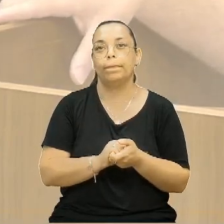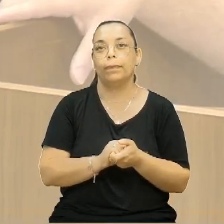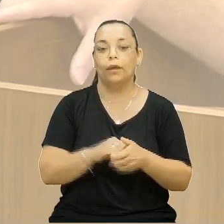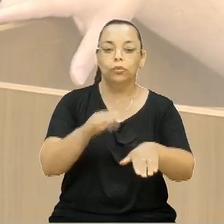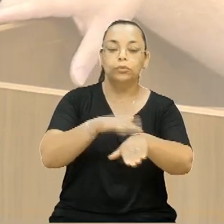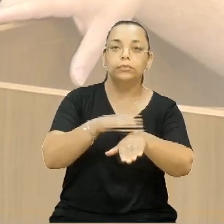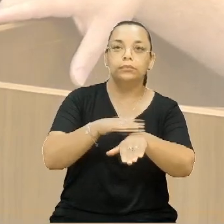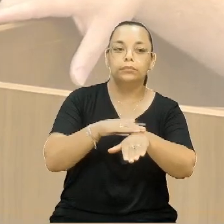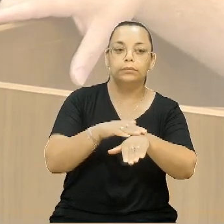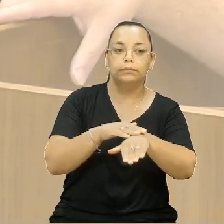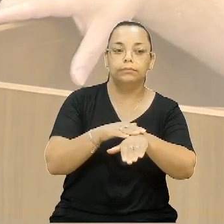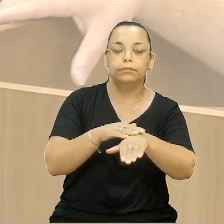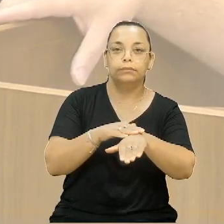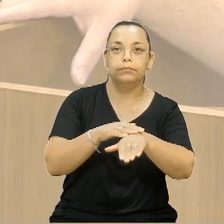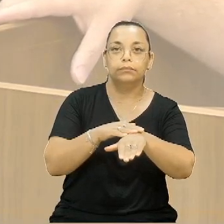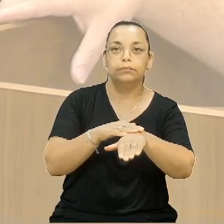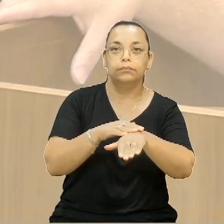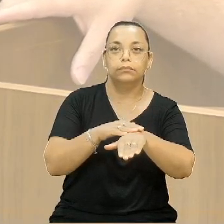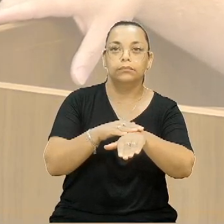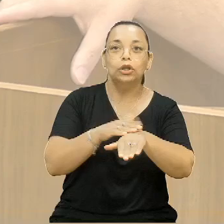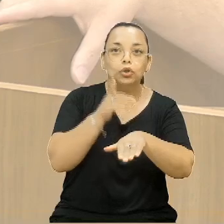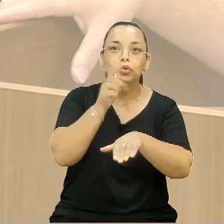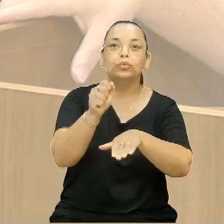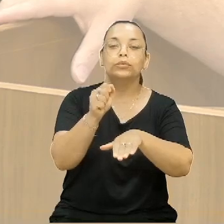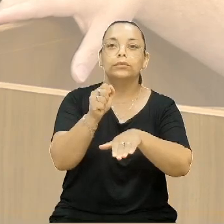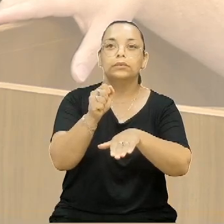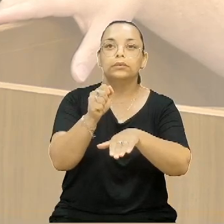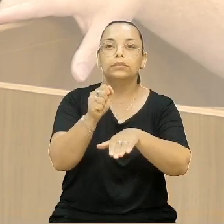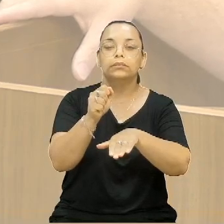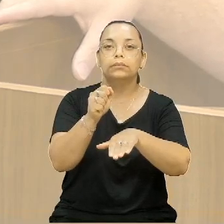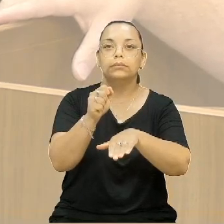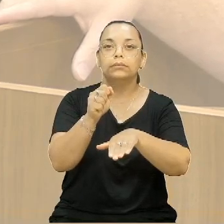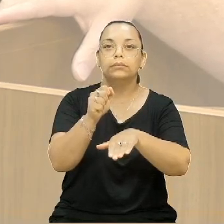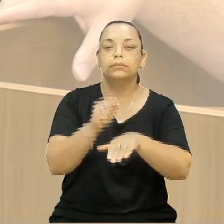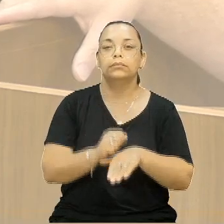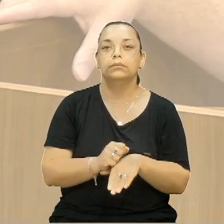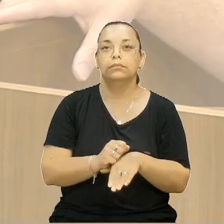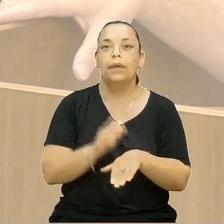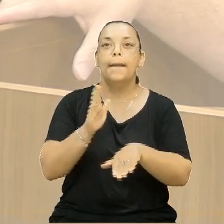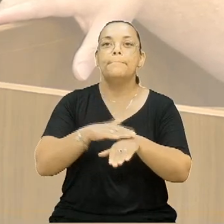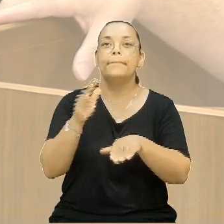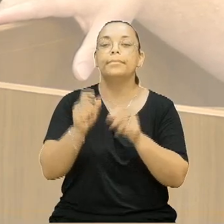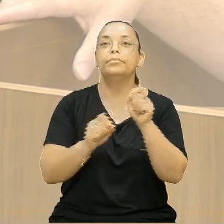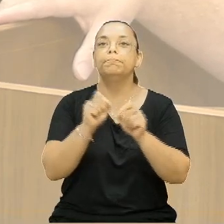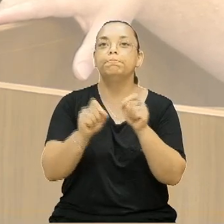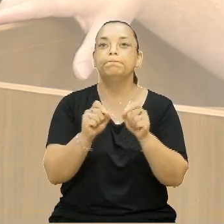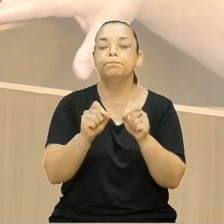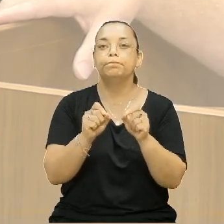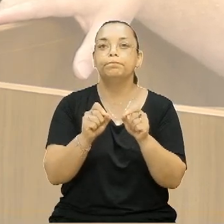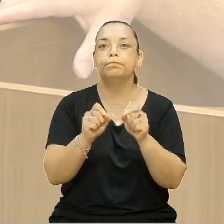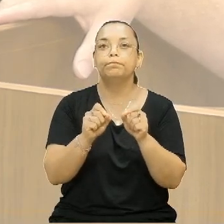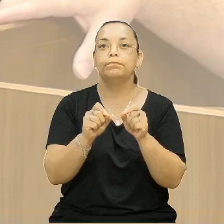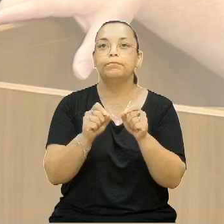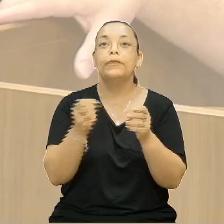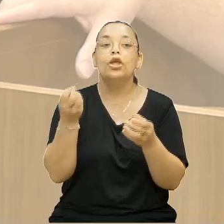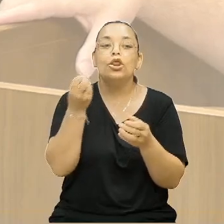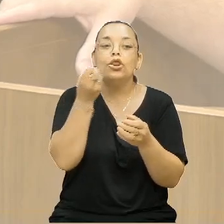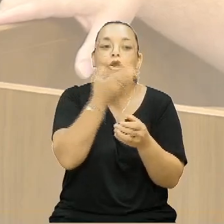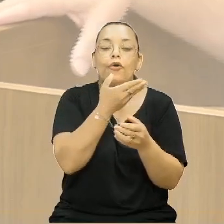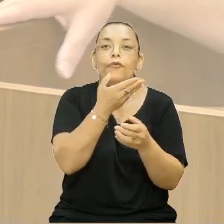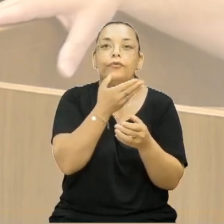situação de poder conseguir mais com que